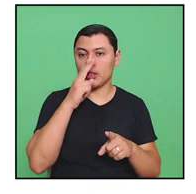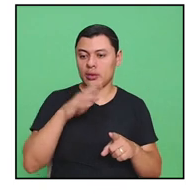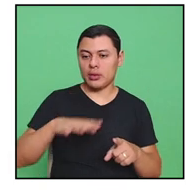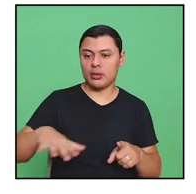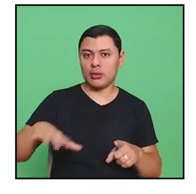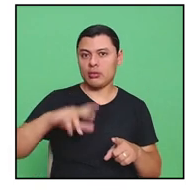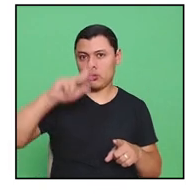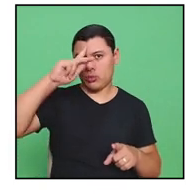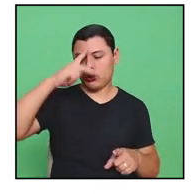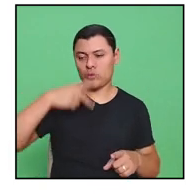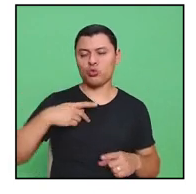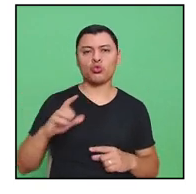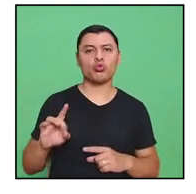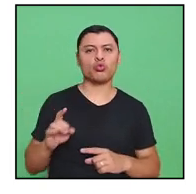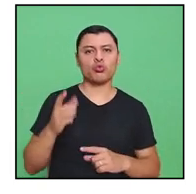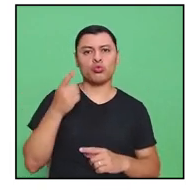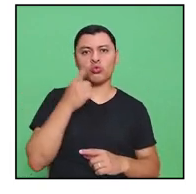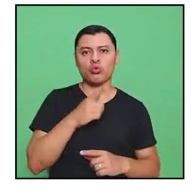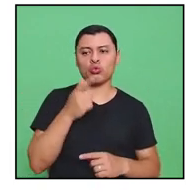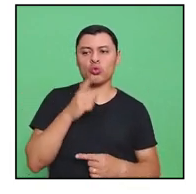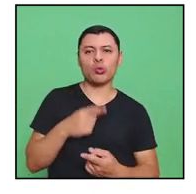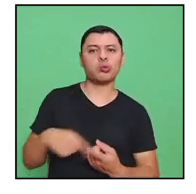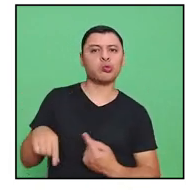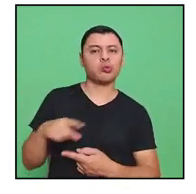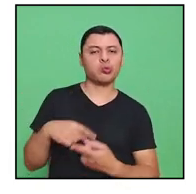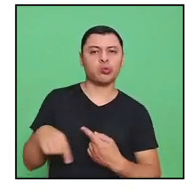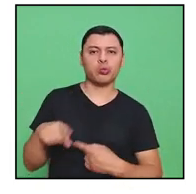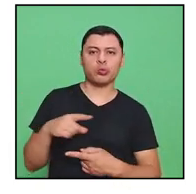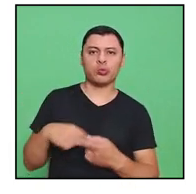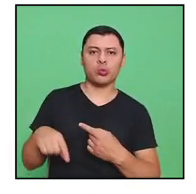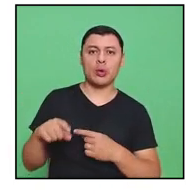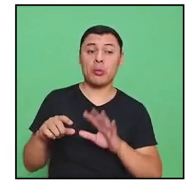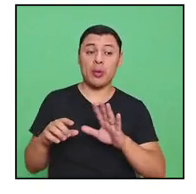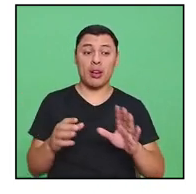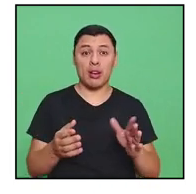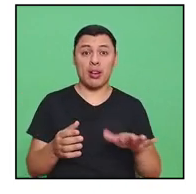dentro desse lugar, desse mercado que está sendo extremamente